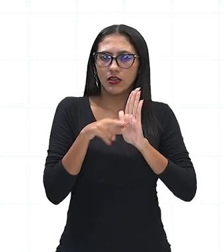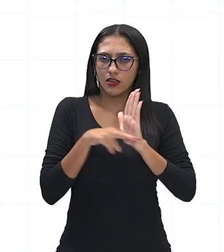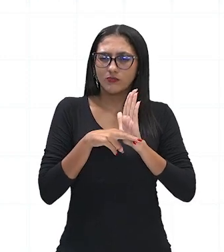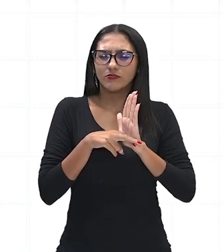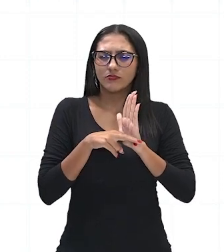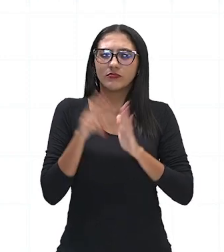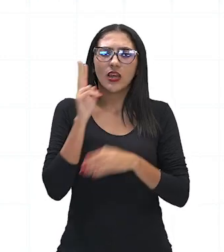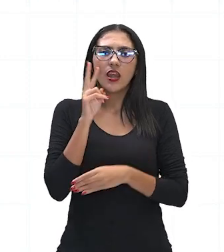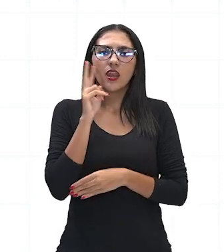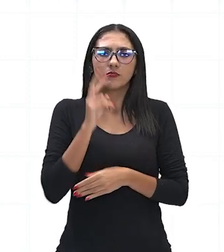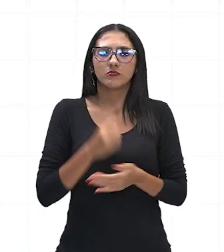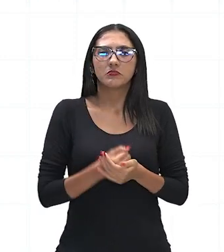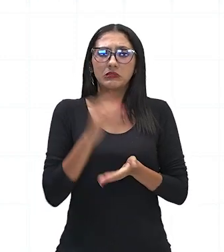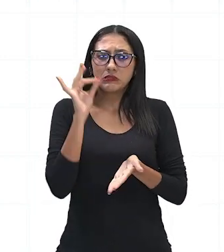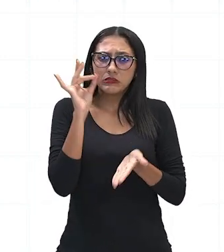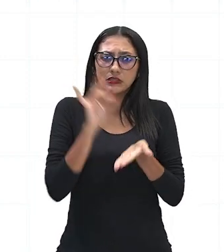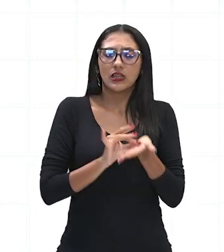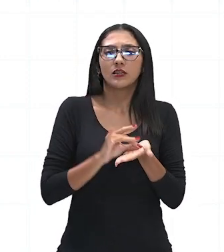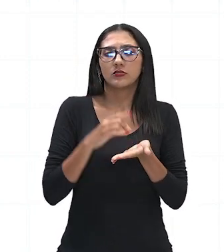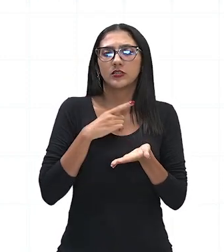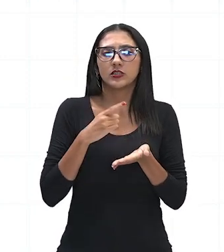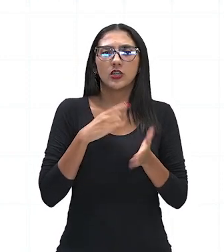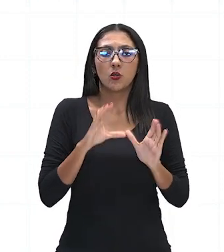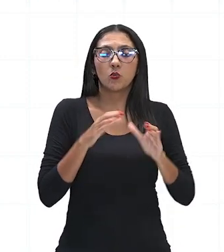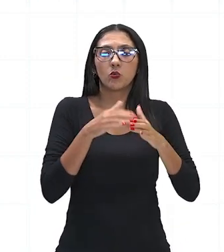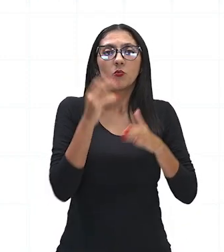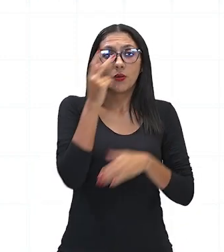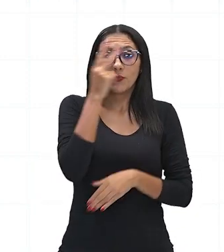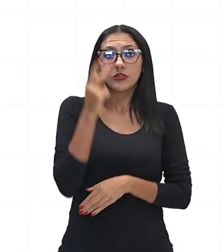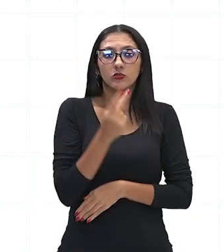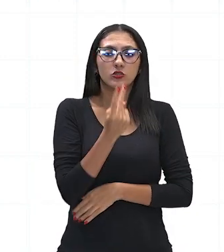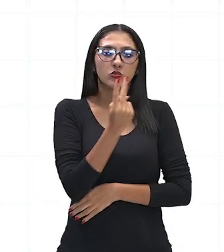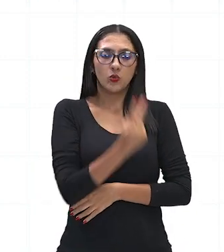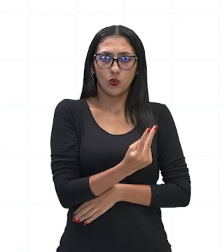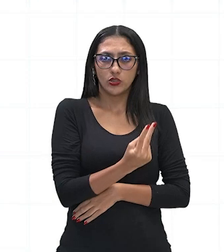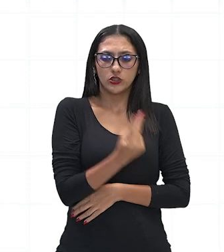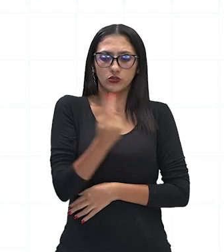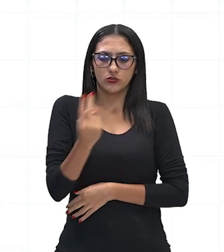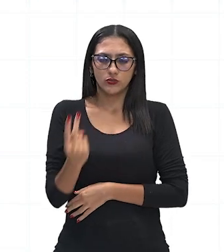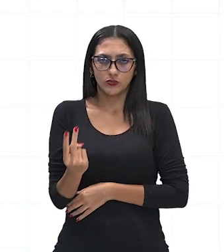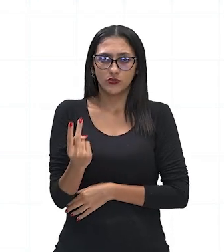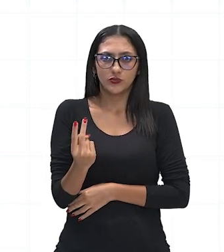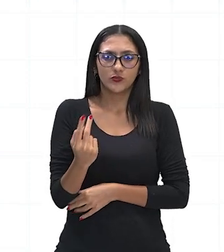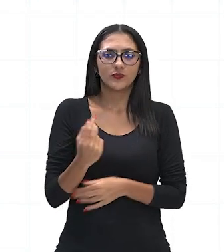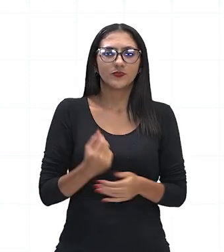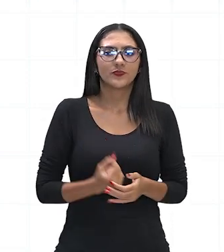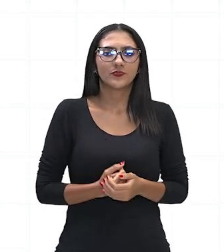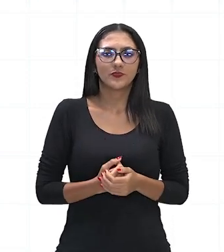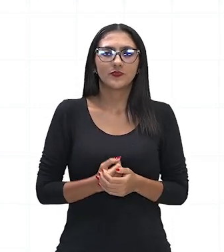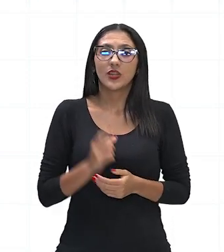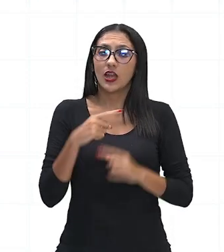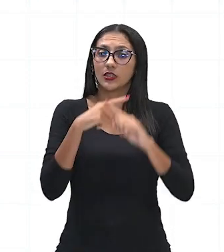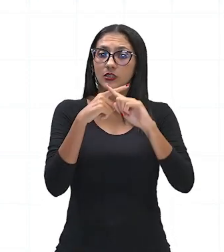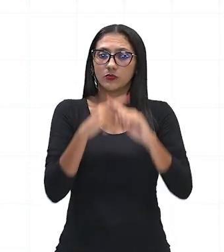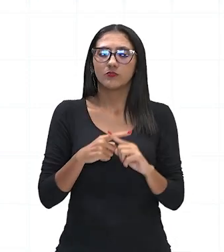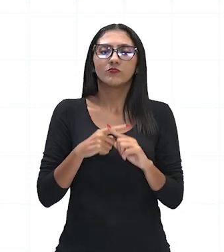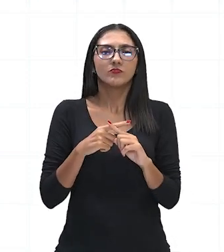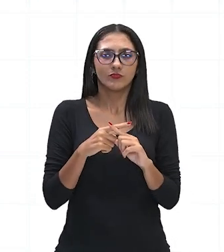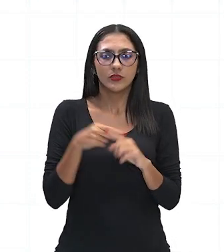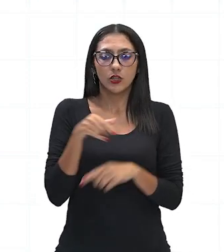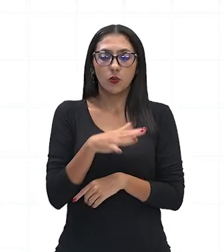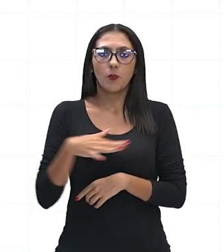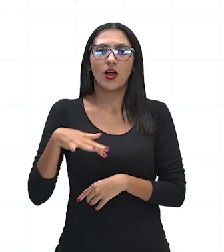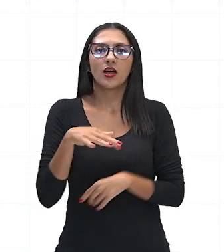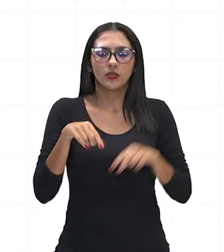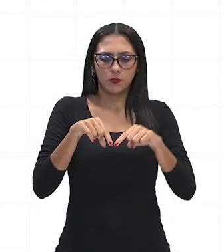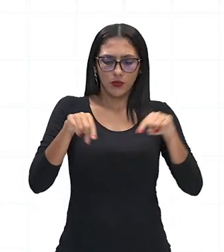oficialmente o futevôlei ele é praticado por equipes com 2 jogadores cada. E esse jogo ele é disputado numa quadra de